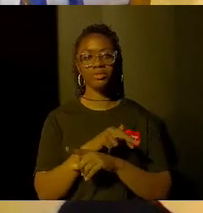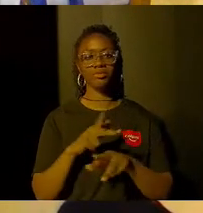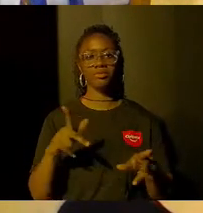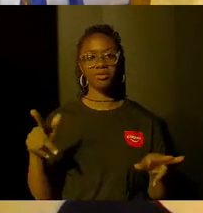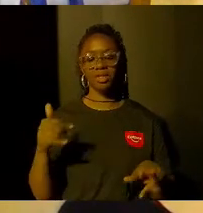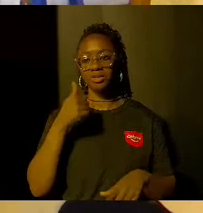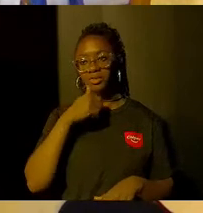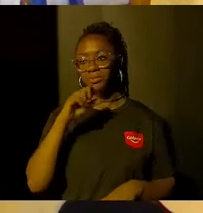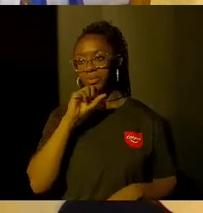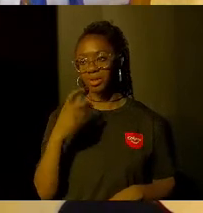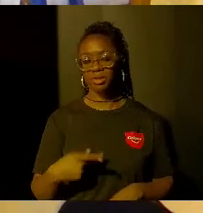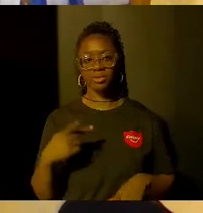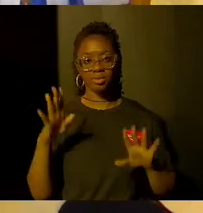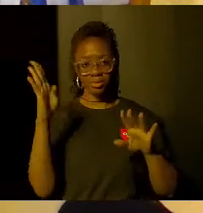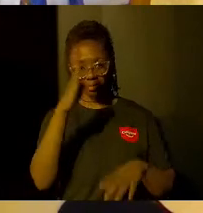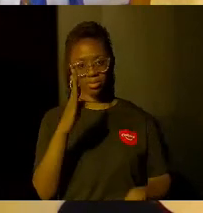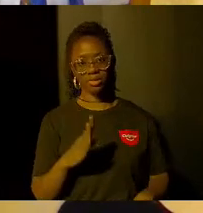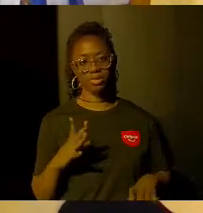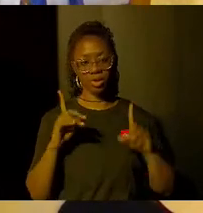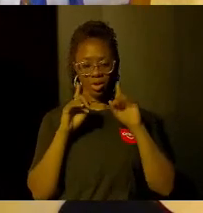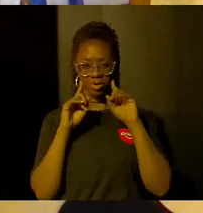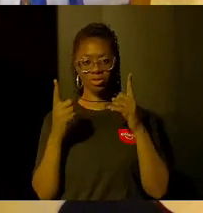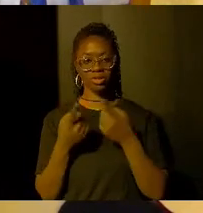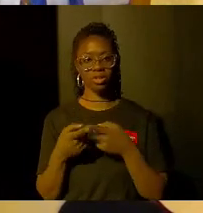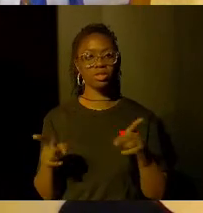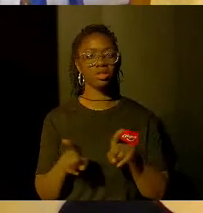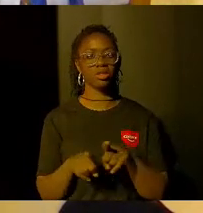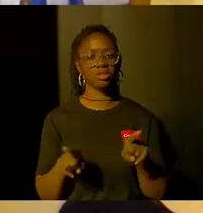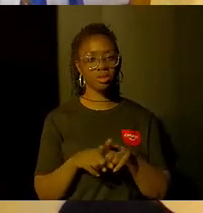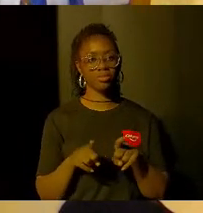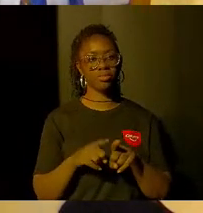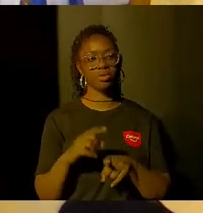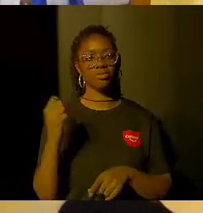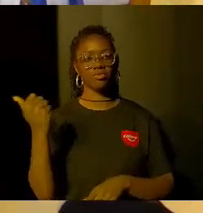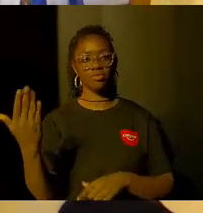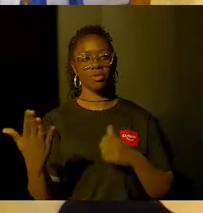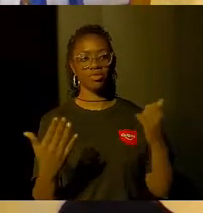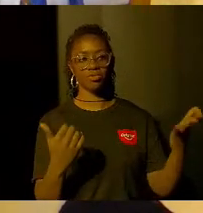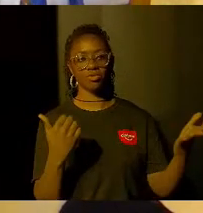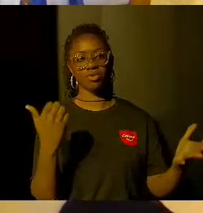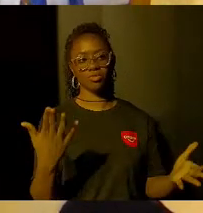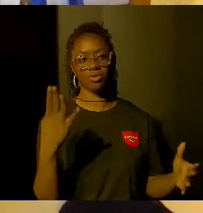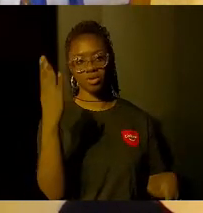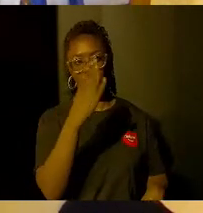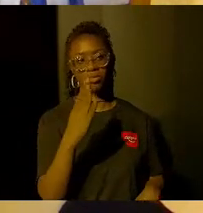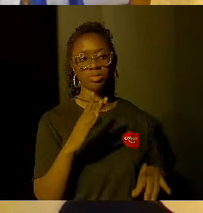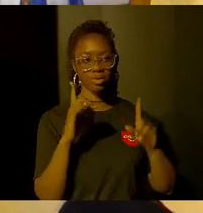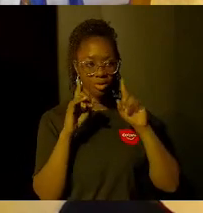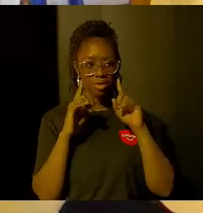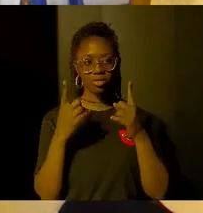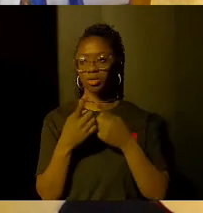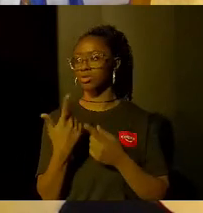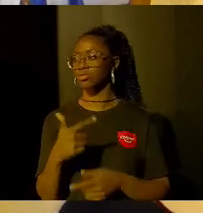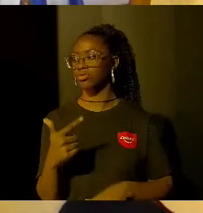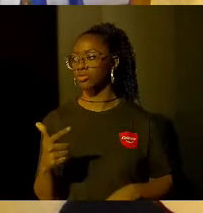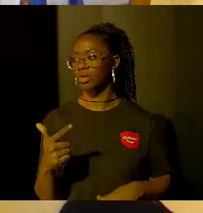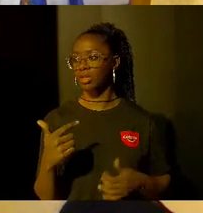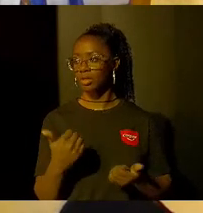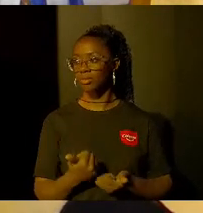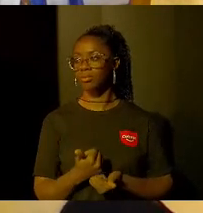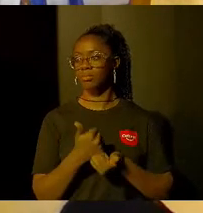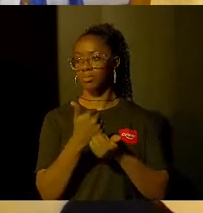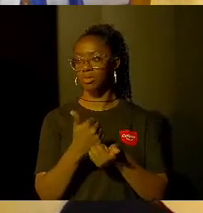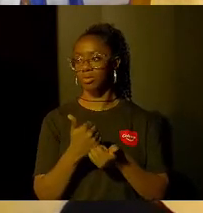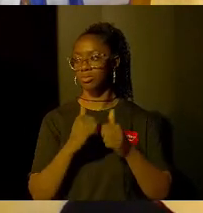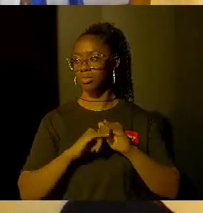reunida tem muita mãe fora do Brasil Reunidas de Maio não conseguiram apoio no Brasil para fazer um